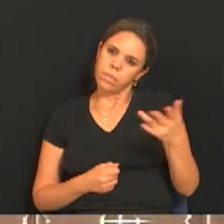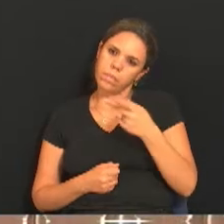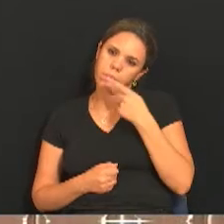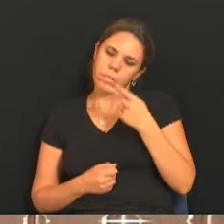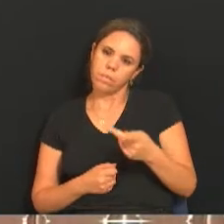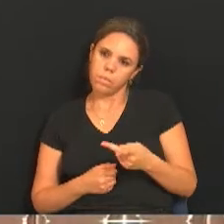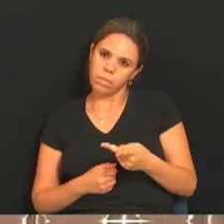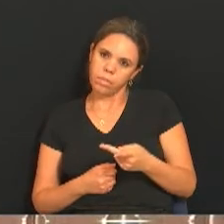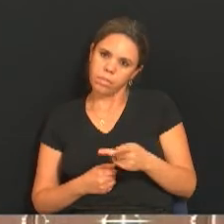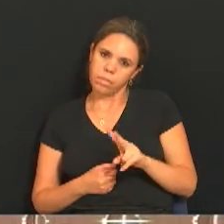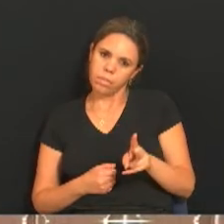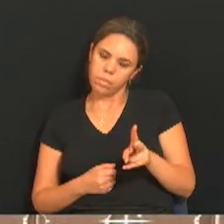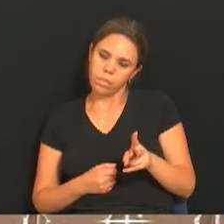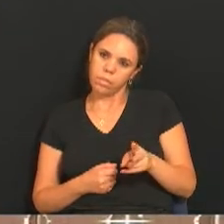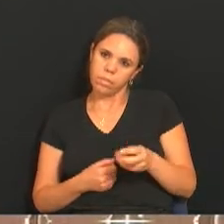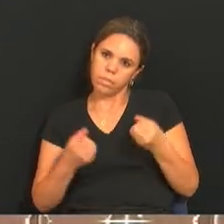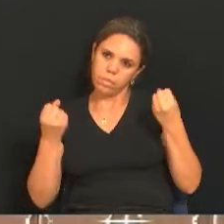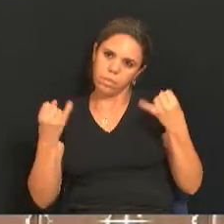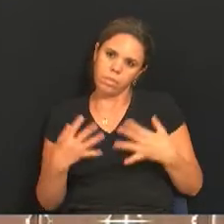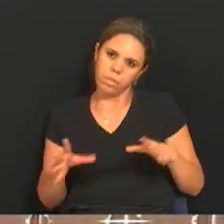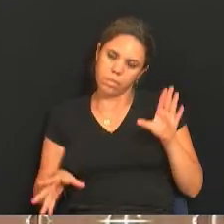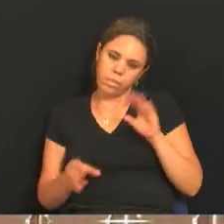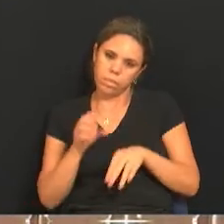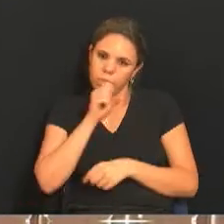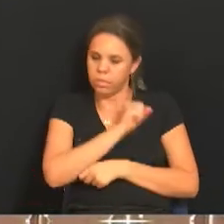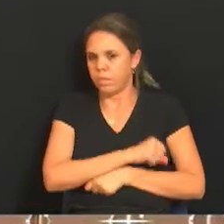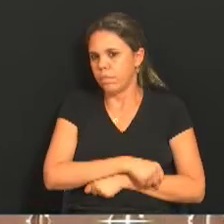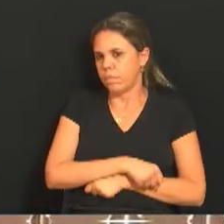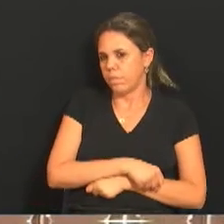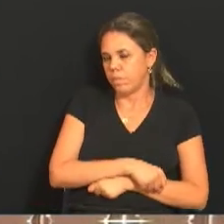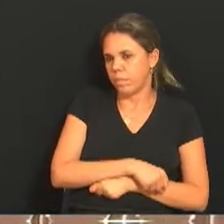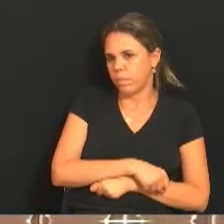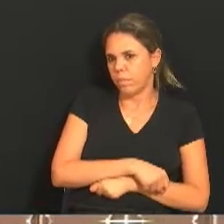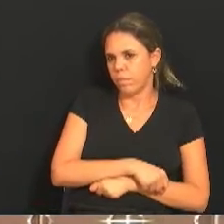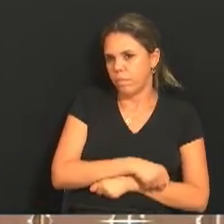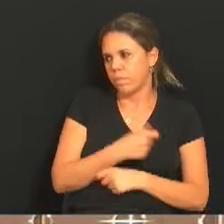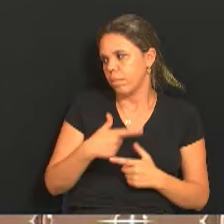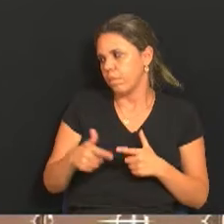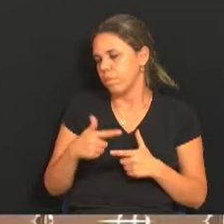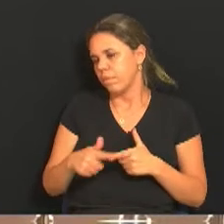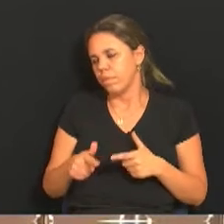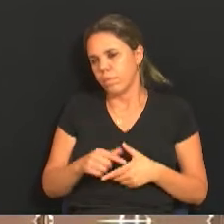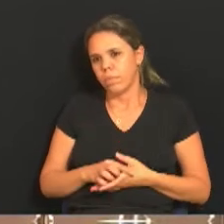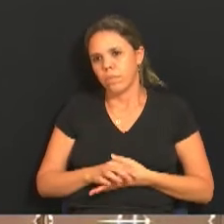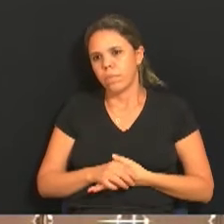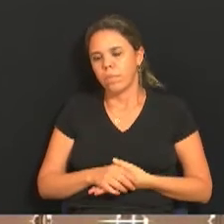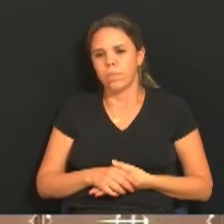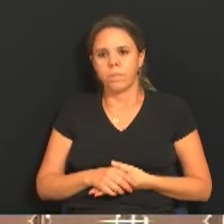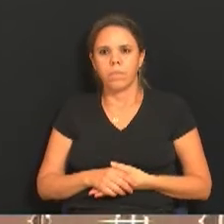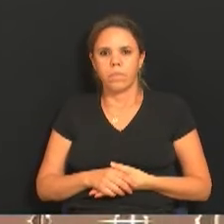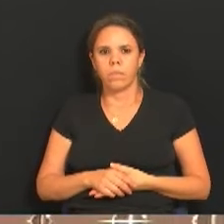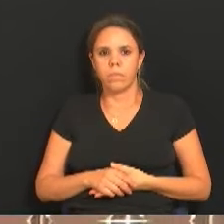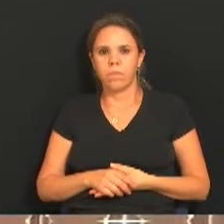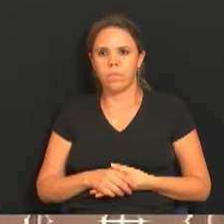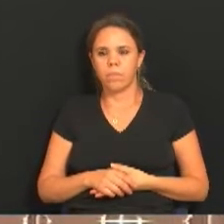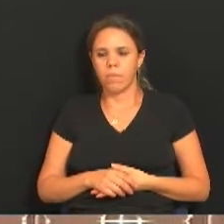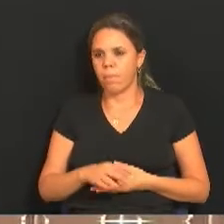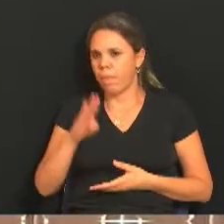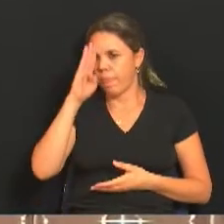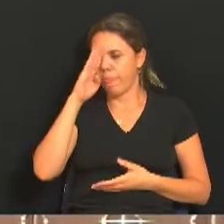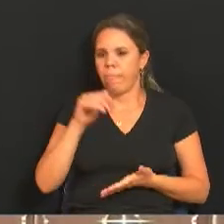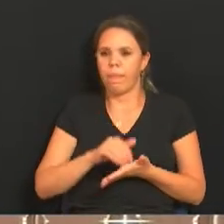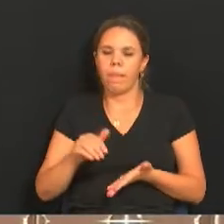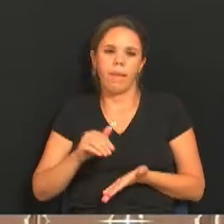como você pôde abordar, rapidamente você abordou o problema todo, né, de uma visão aí, principalmente da